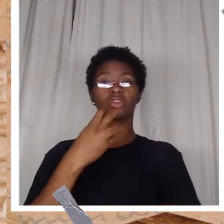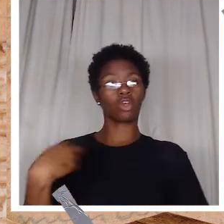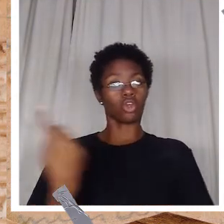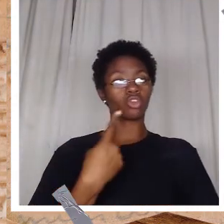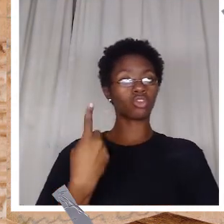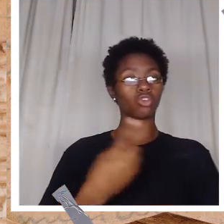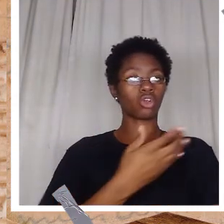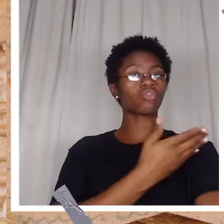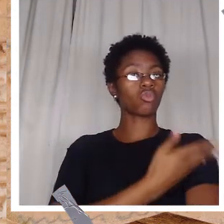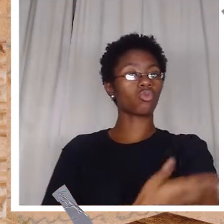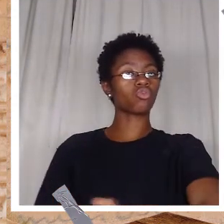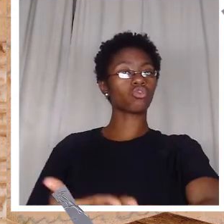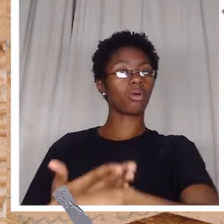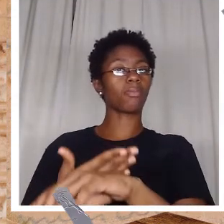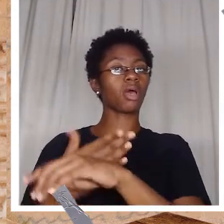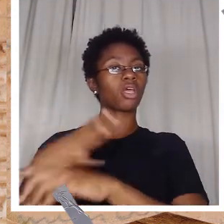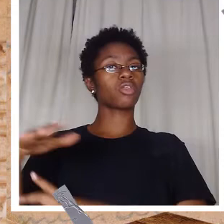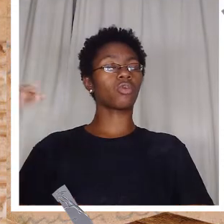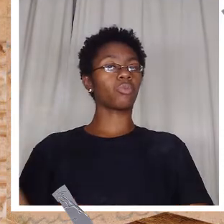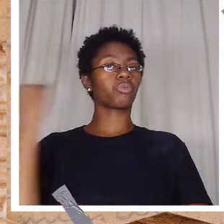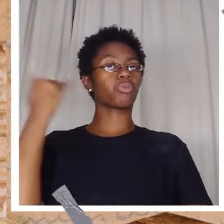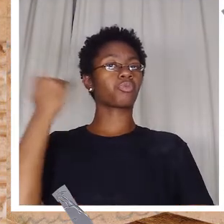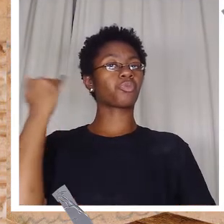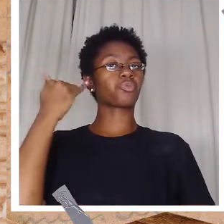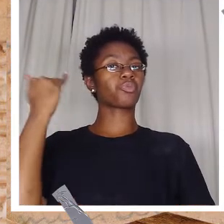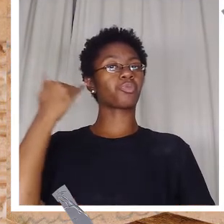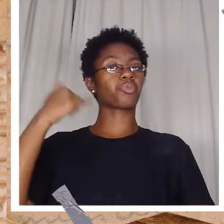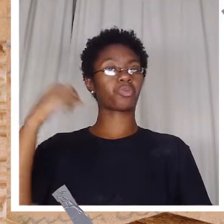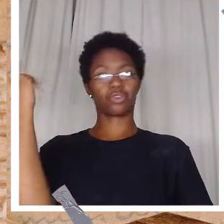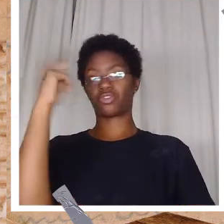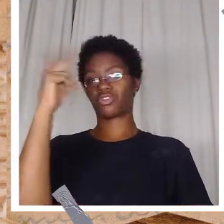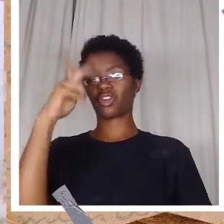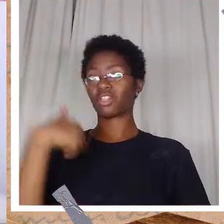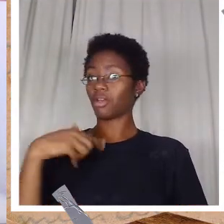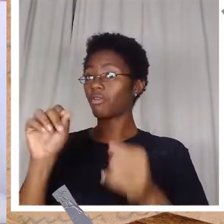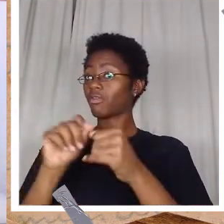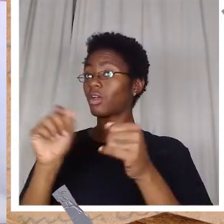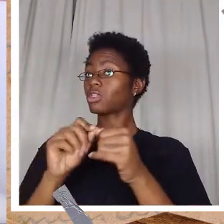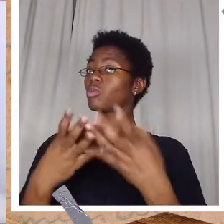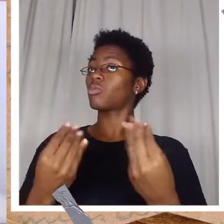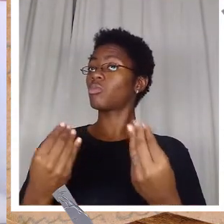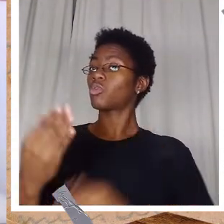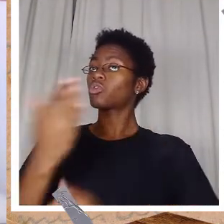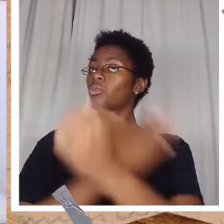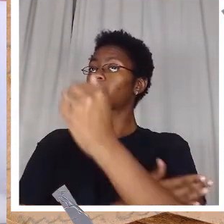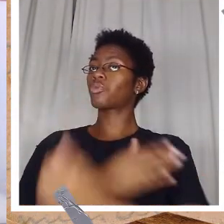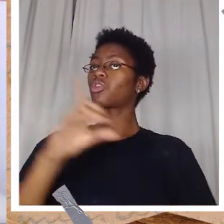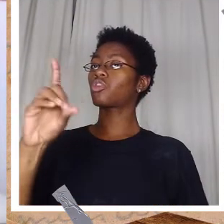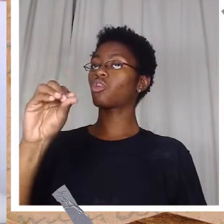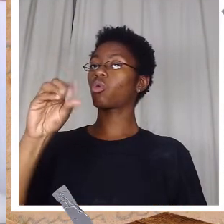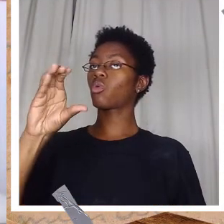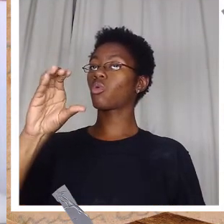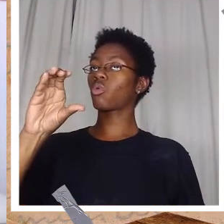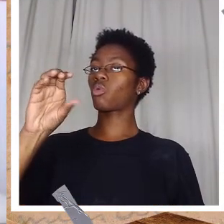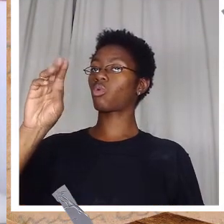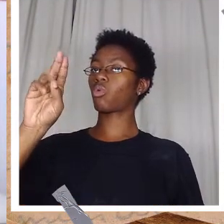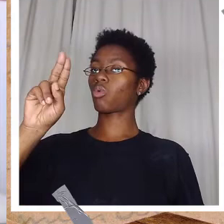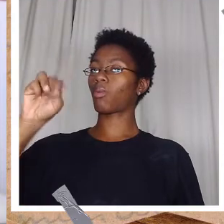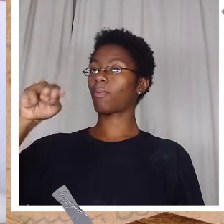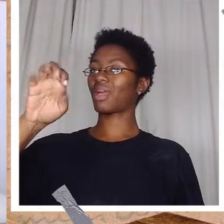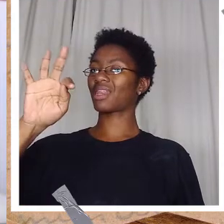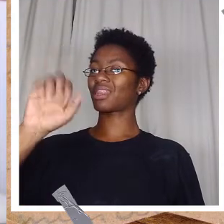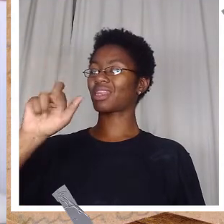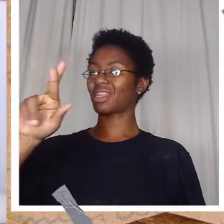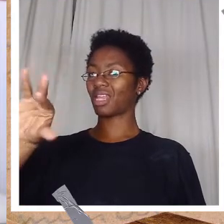muito documentário, né? Eu acho que agora está na hora da gente dar um salto, nós, enquanto cineastas, e criar ficções, e